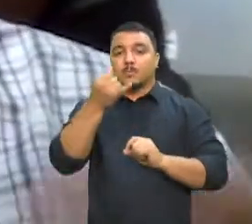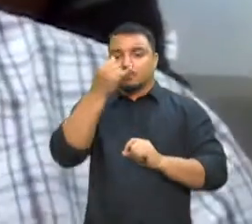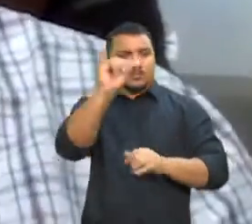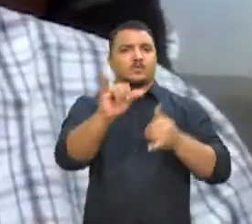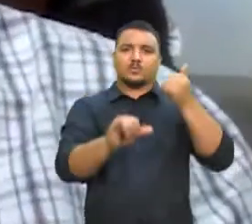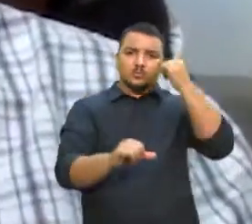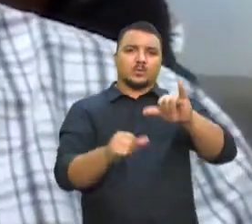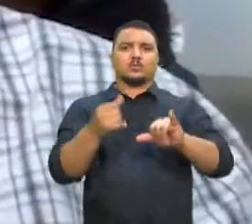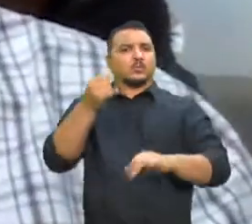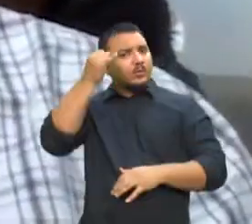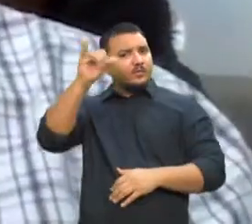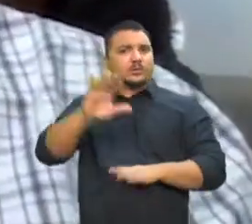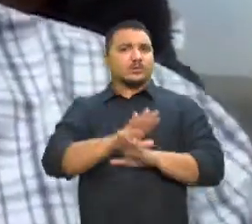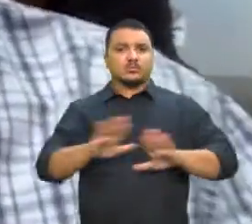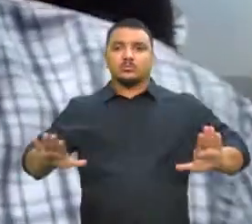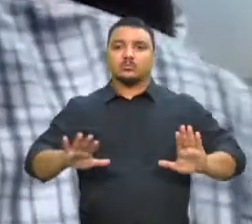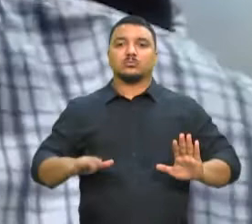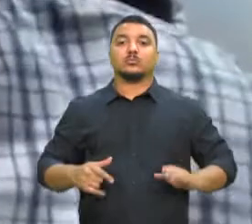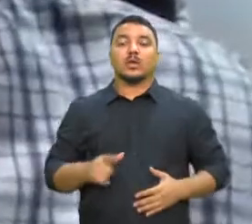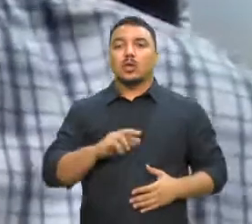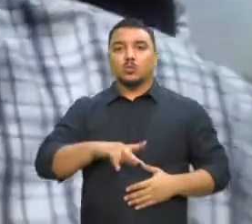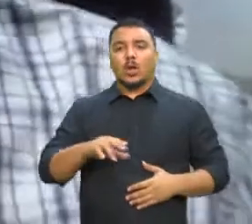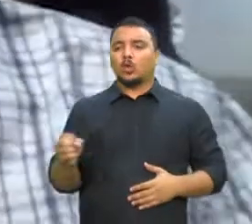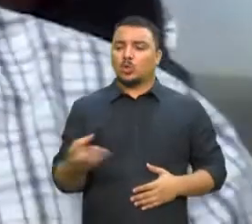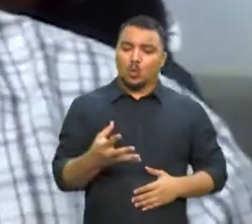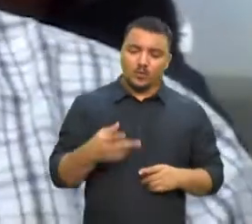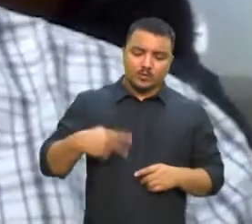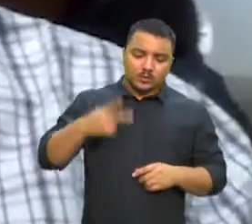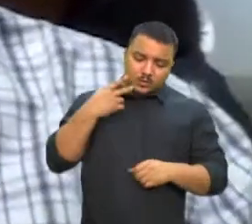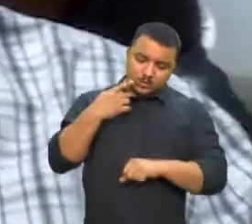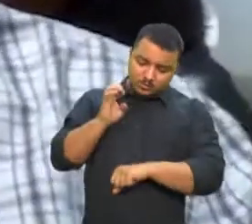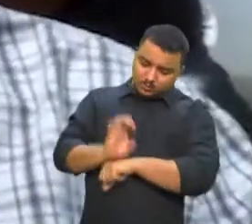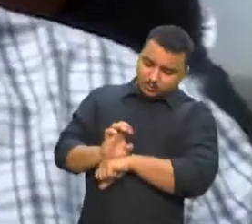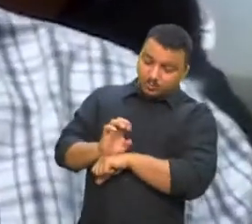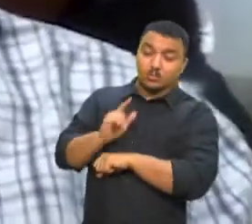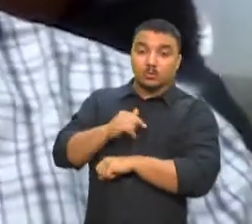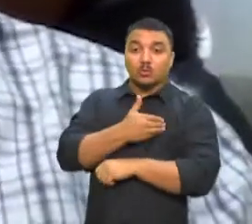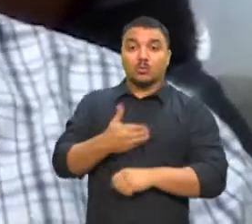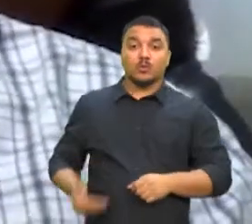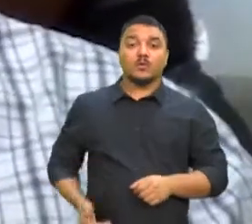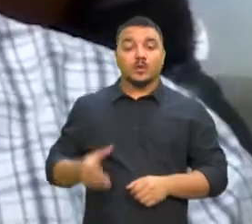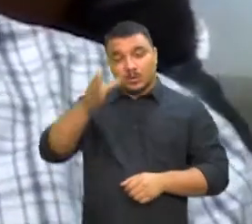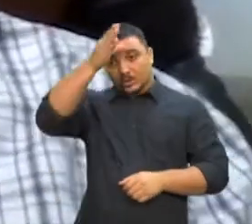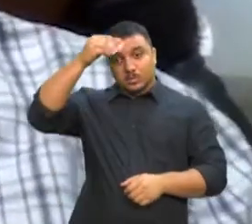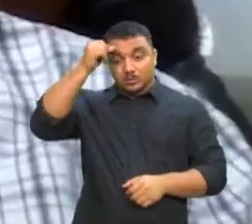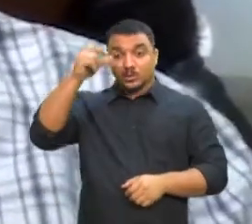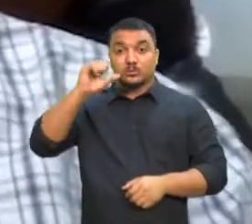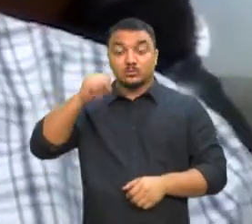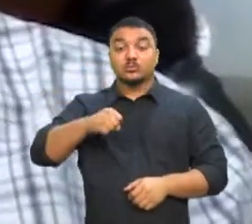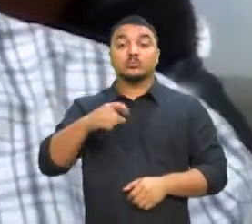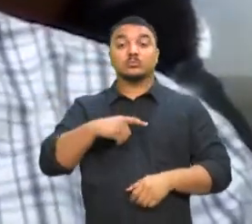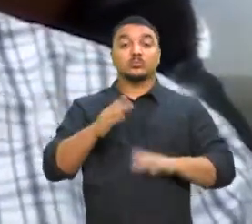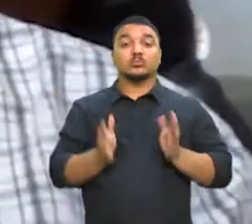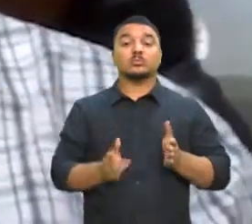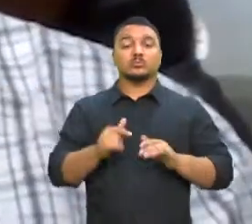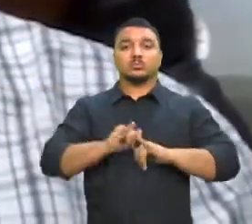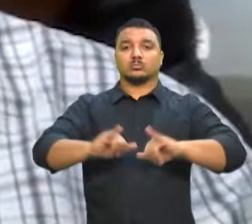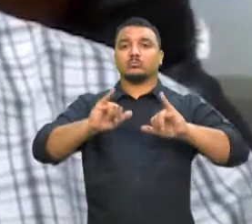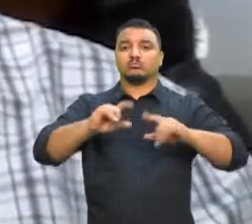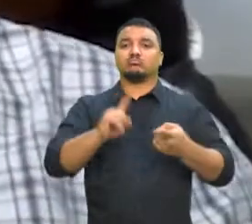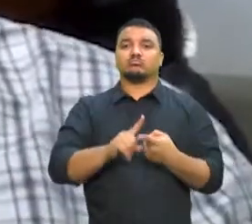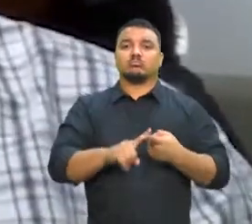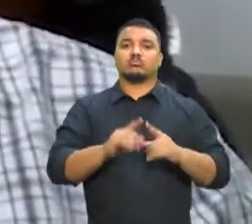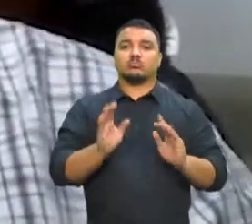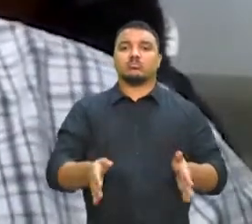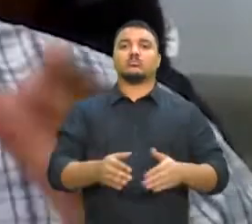E isso eu não estou dizendo nada de novo no estado. O próprio governador Camilo Santana tem ressaltado muito isso, né?